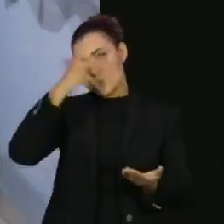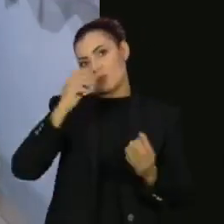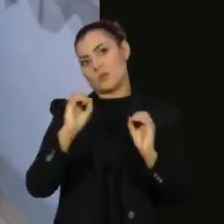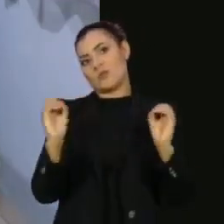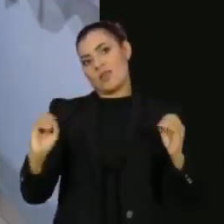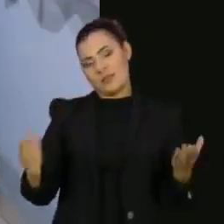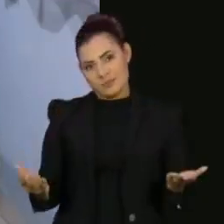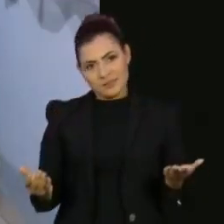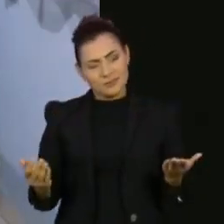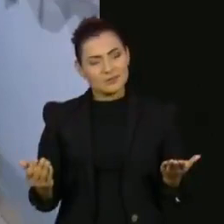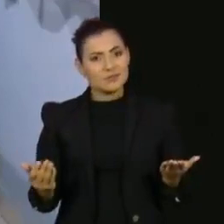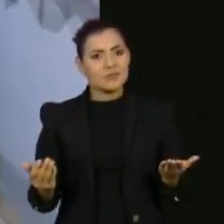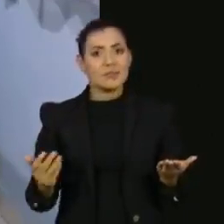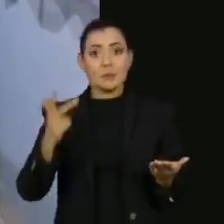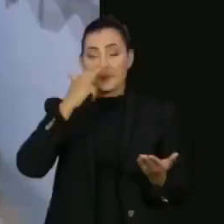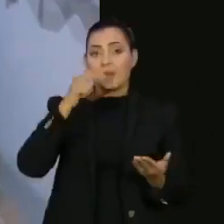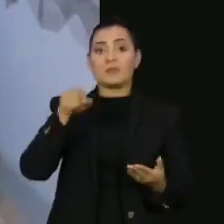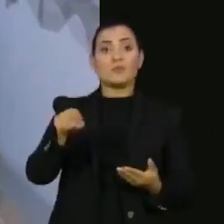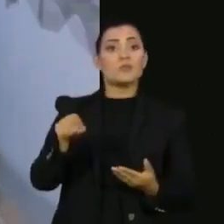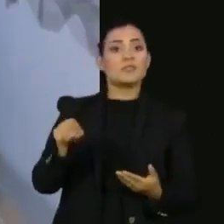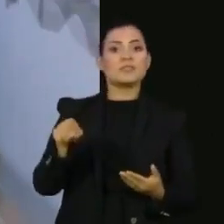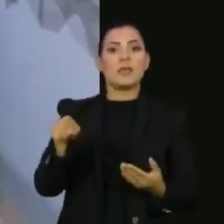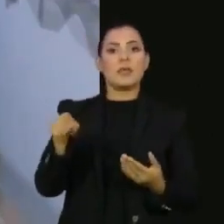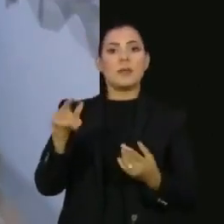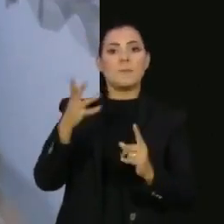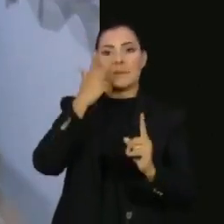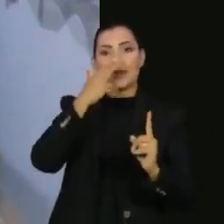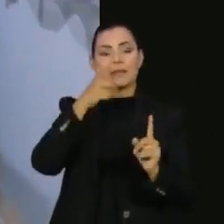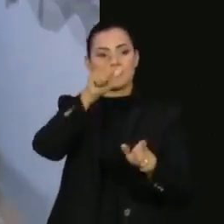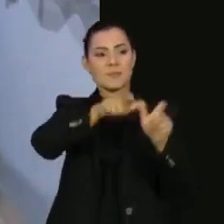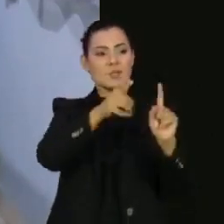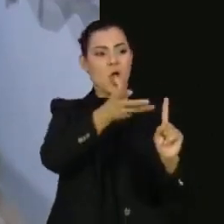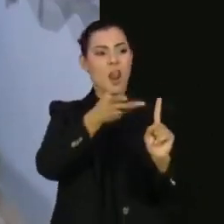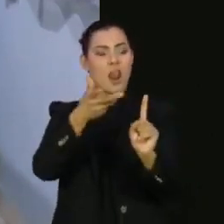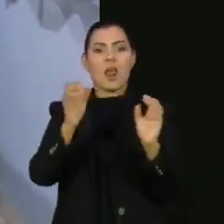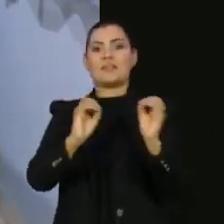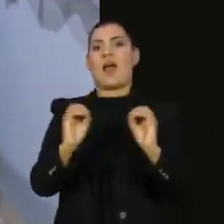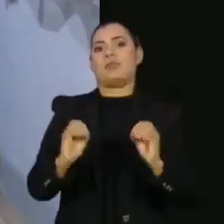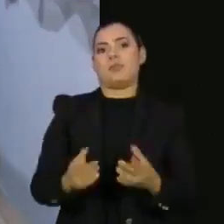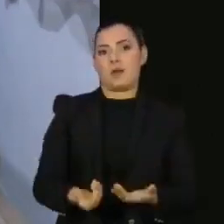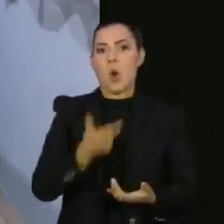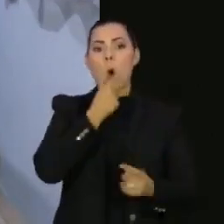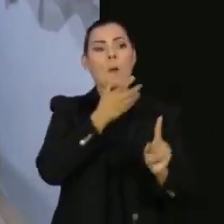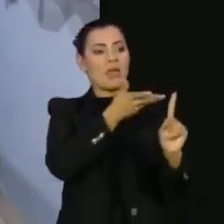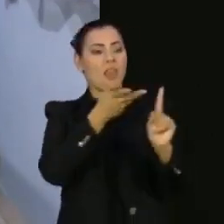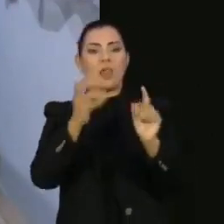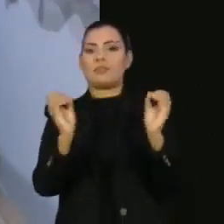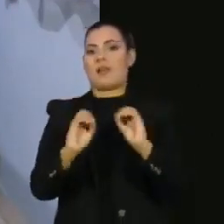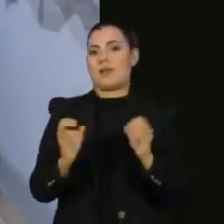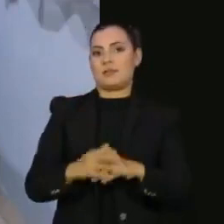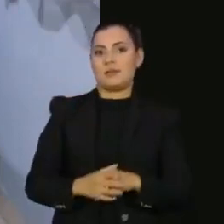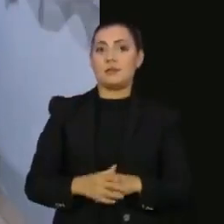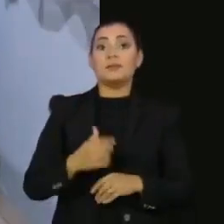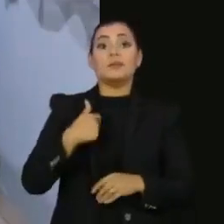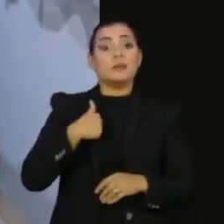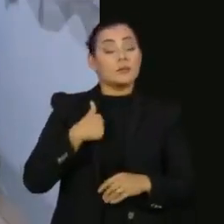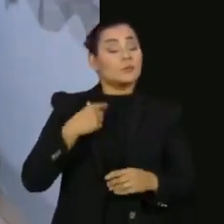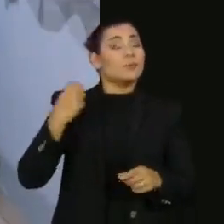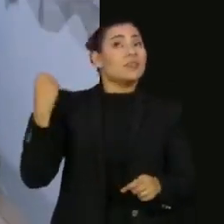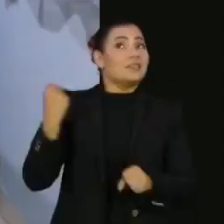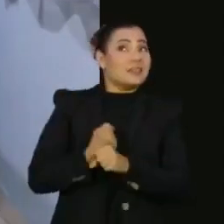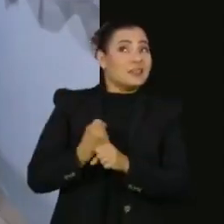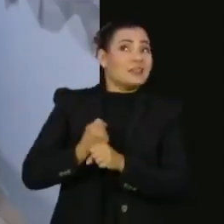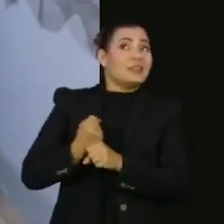bonita, sabe? De que eu não atraía as pessoas. E aí eu fiquei muito